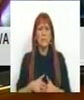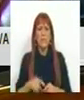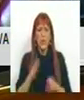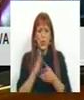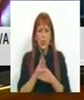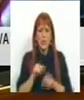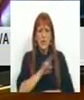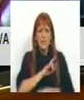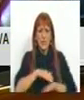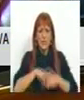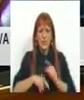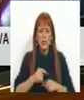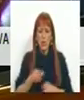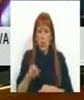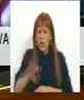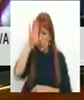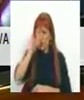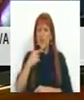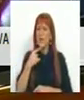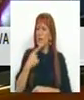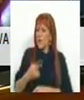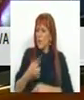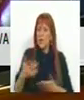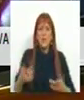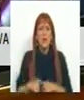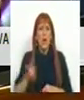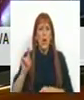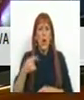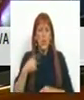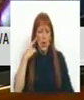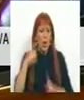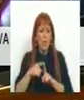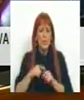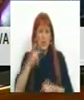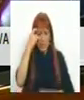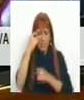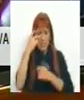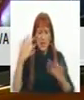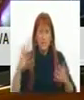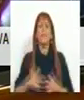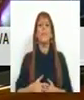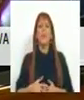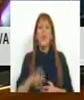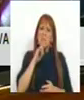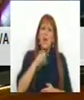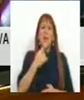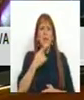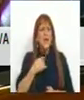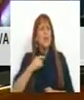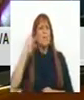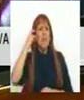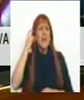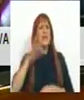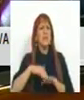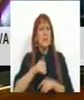os processos de privatização que o anterior Executivo havia anunciado deveriam ser objeto de reflexão. Pode dizer-nos o que